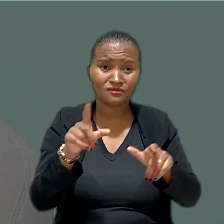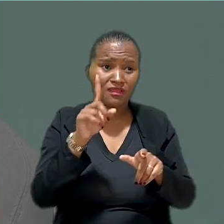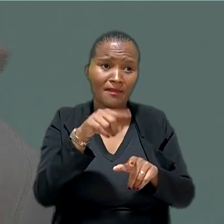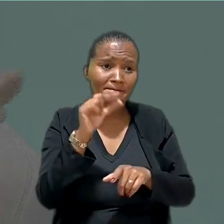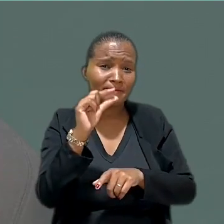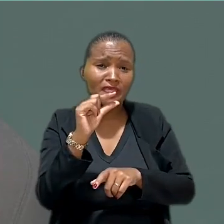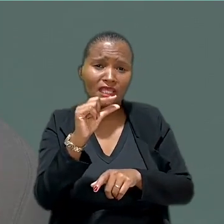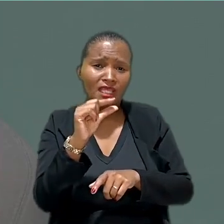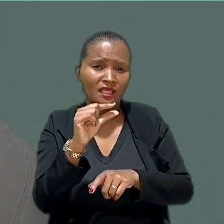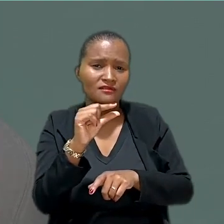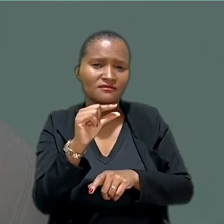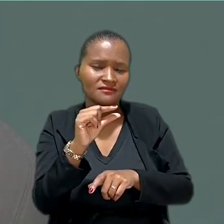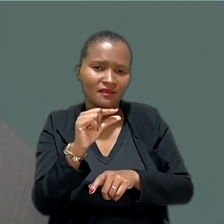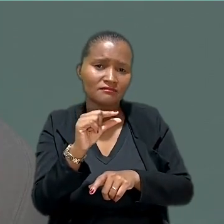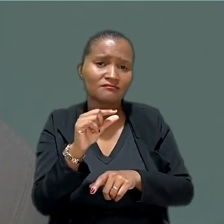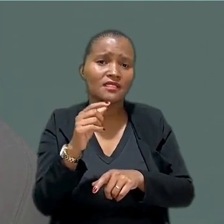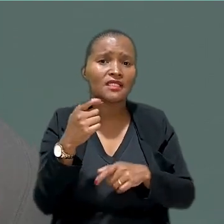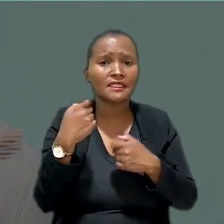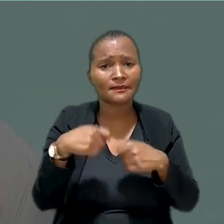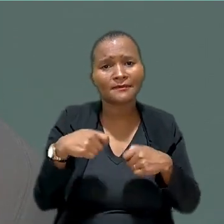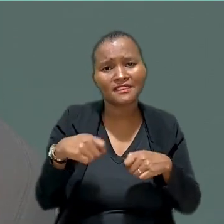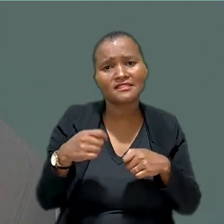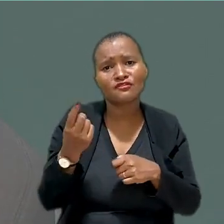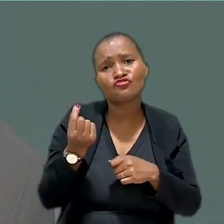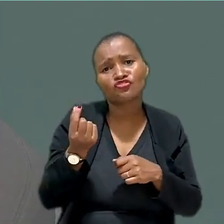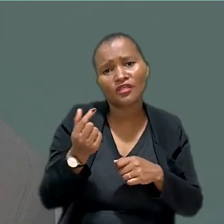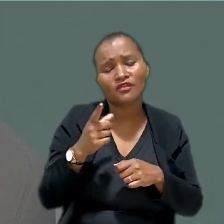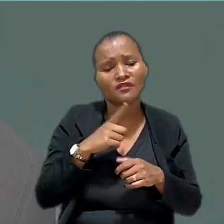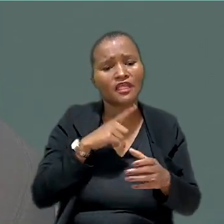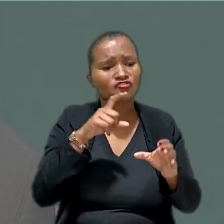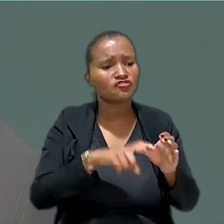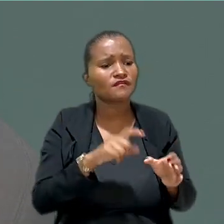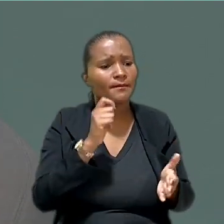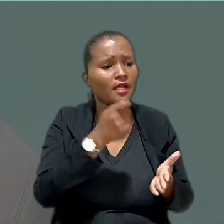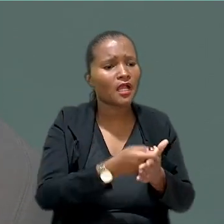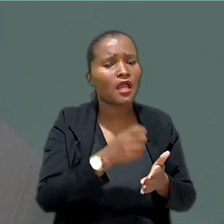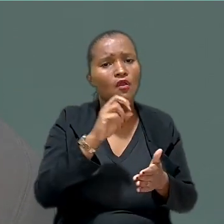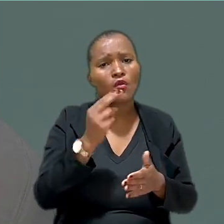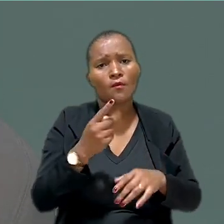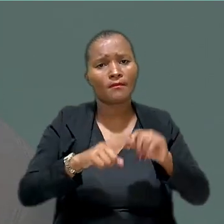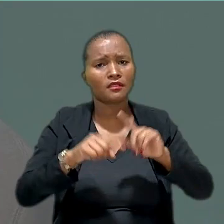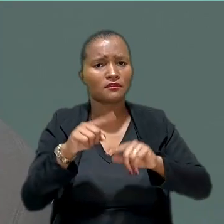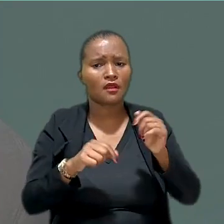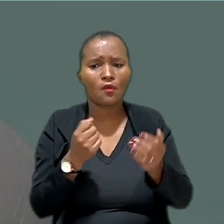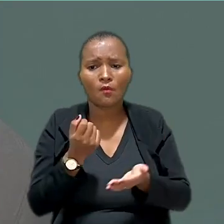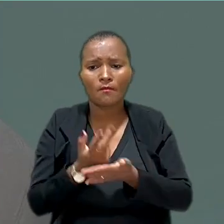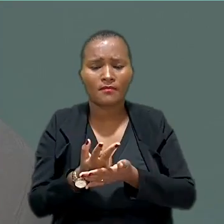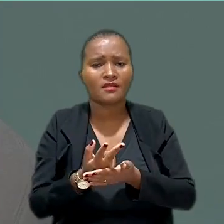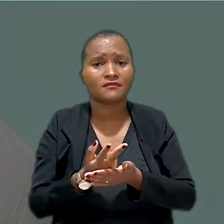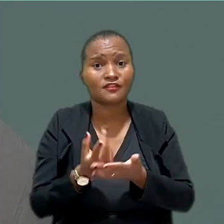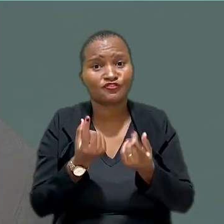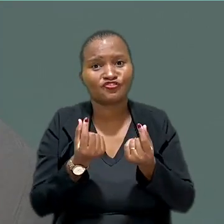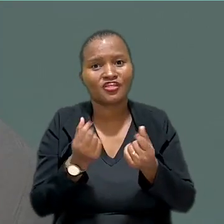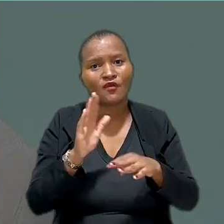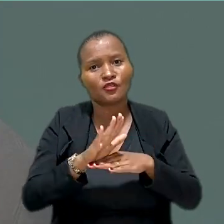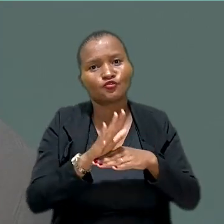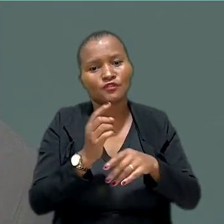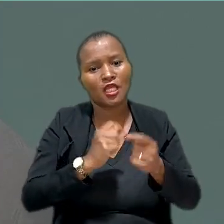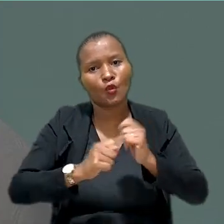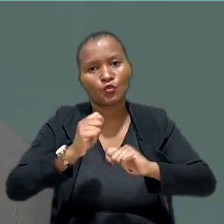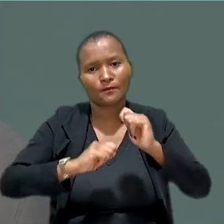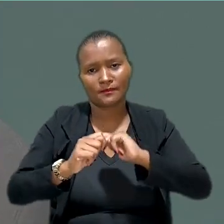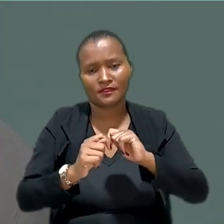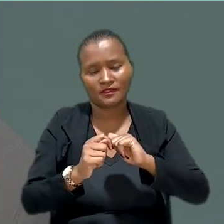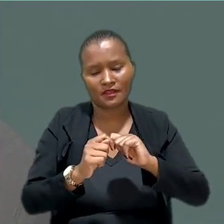lidamos são pequenos credores que, por isso mesmo, têm dívidas a quitar ou bens a consumir e, portanto, o dinheiro que vai circular na economia. Mas